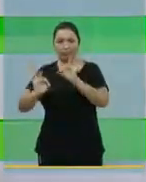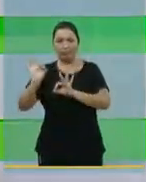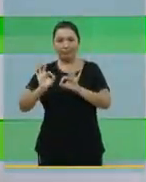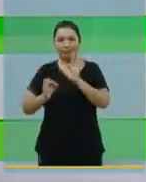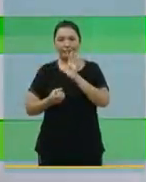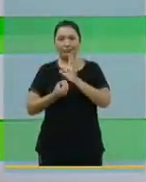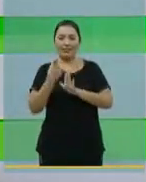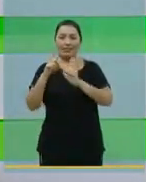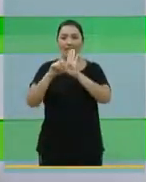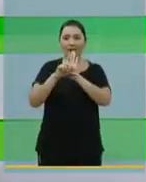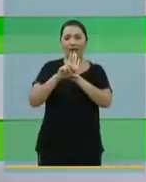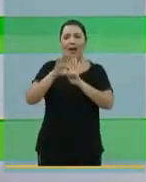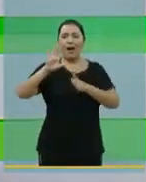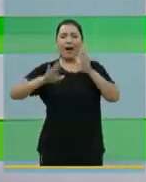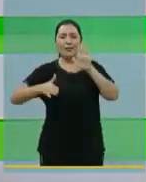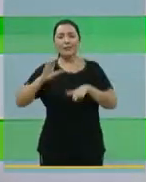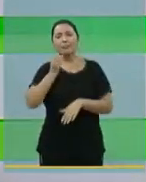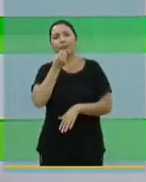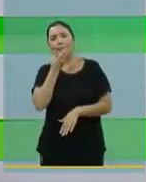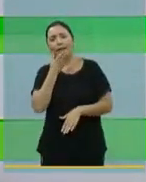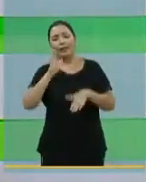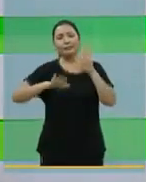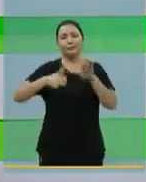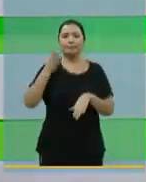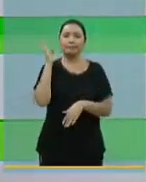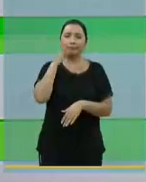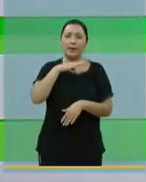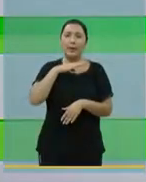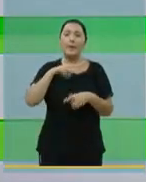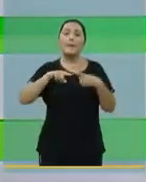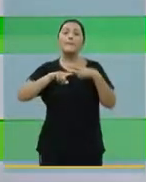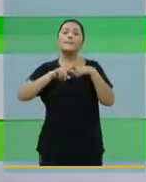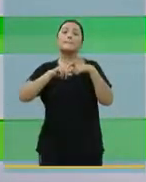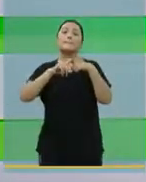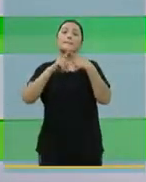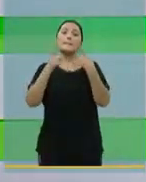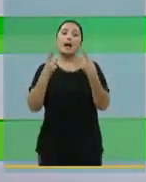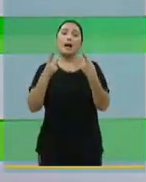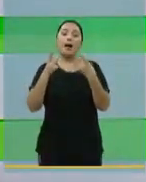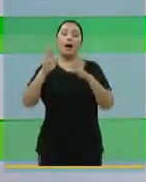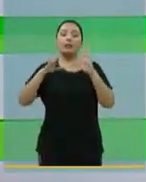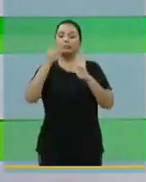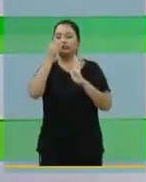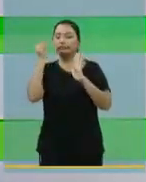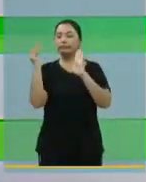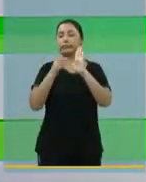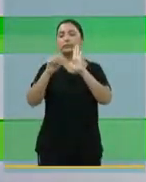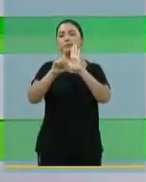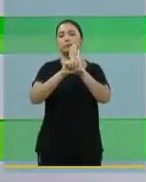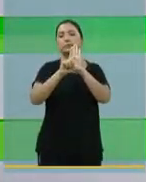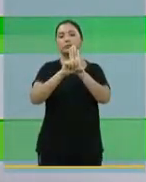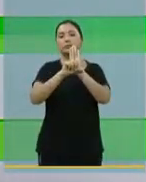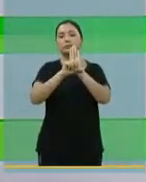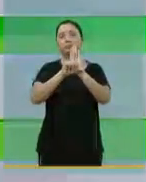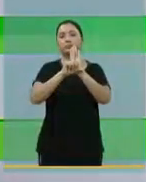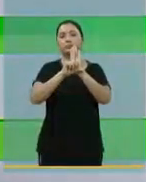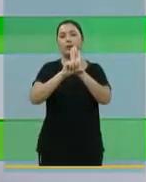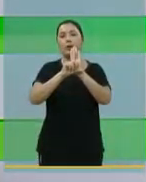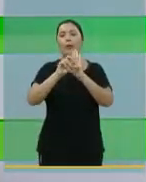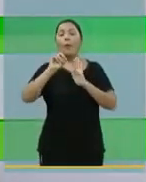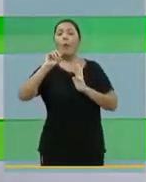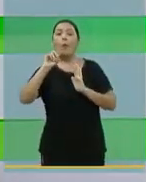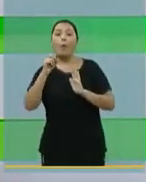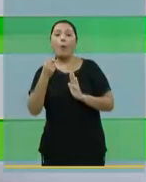outras vezes mal mas muitas vezes é ignorado outras vezes é interpretado ao sabor de conveniências